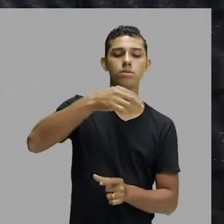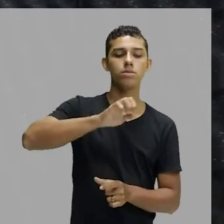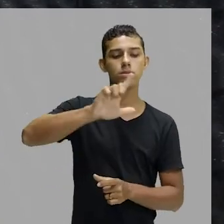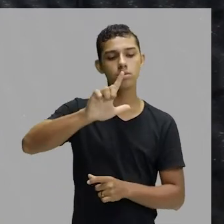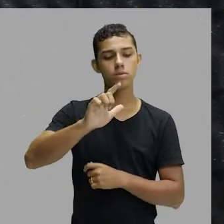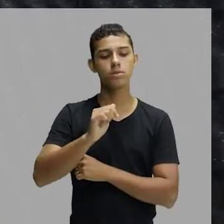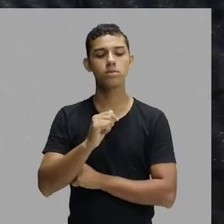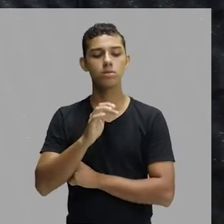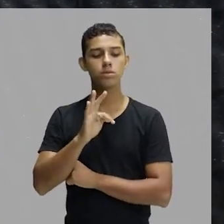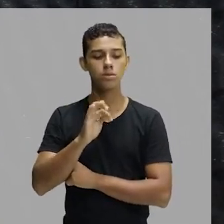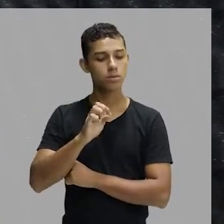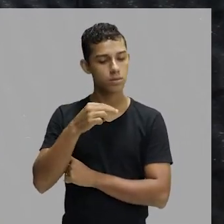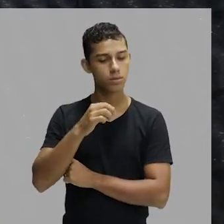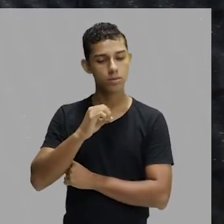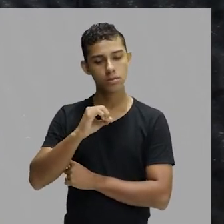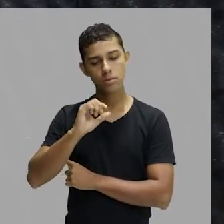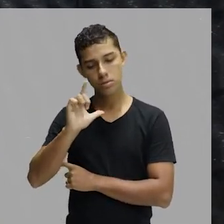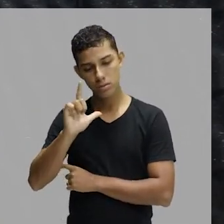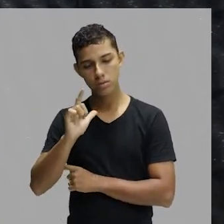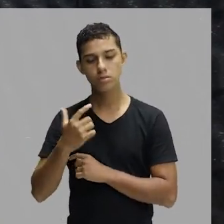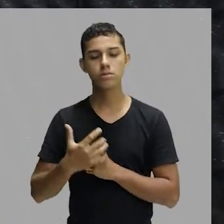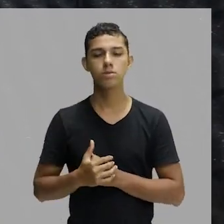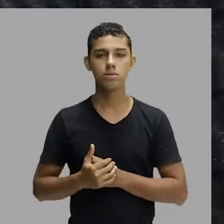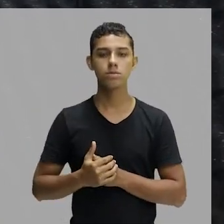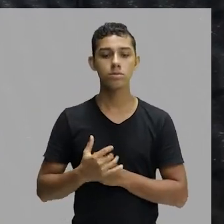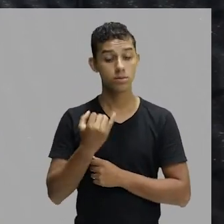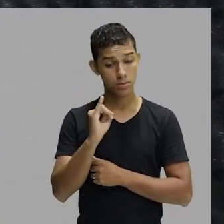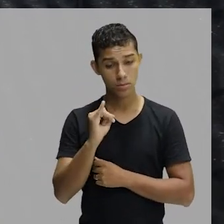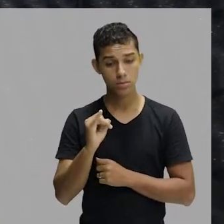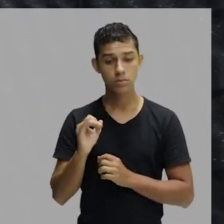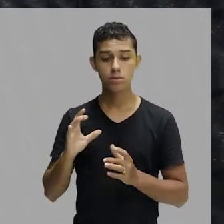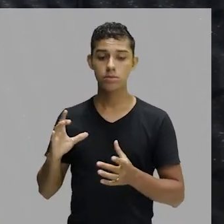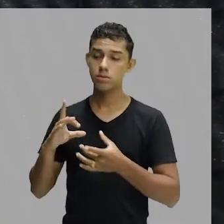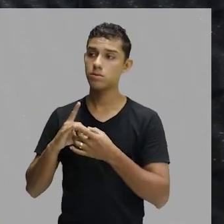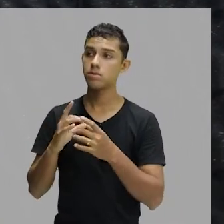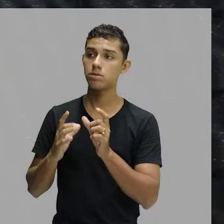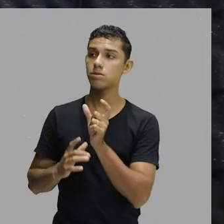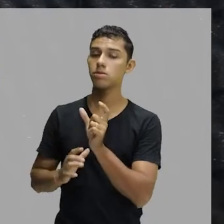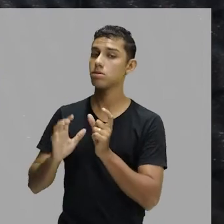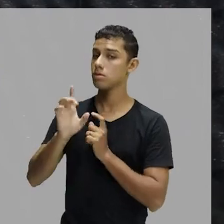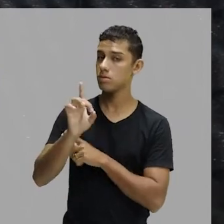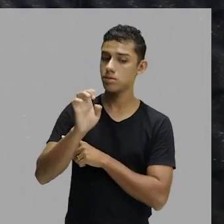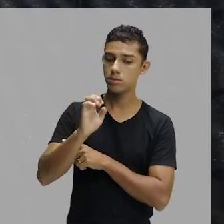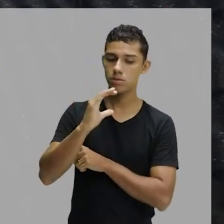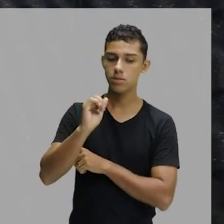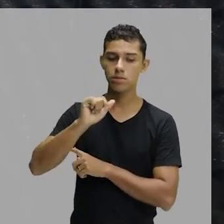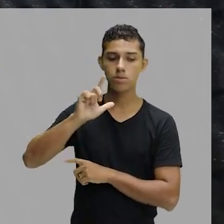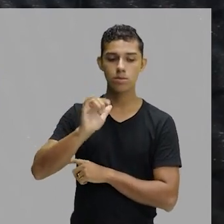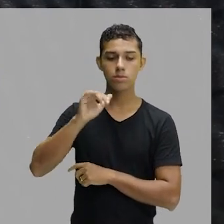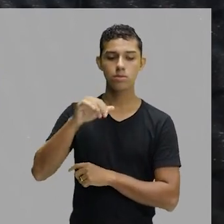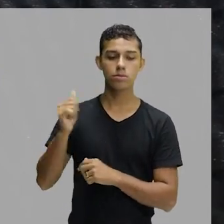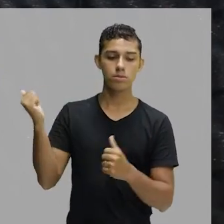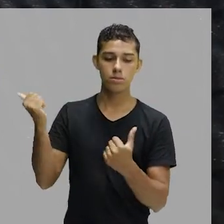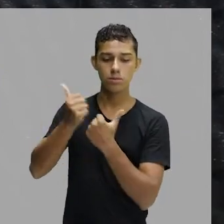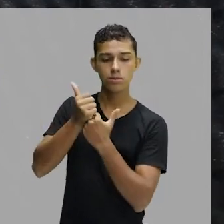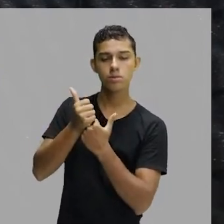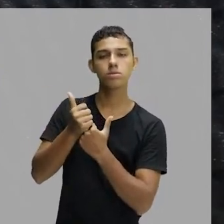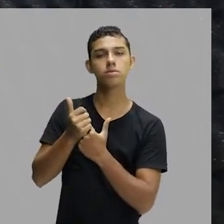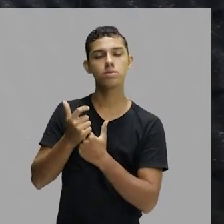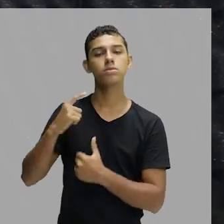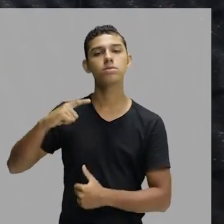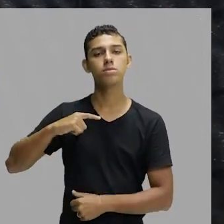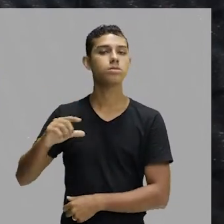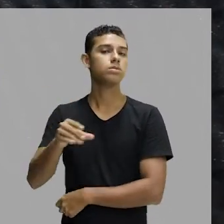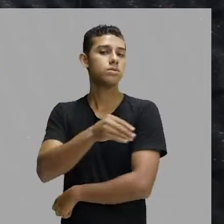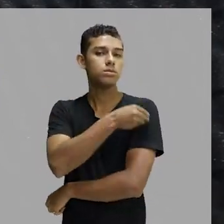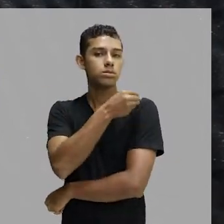isso? Fenol. Se sair o hidrogênio na decalina e entrar o grupo hidroxila, eu vou